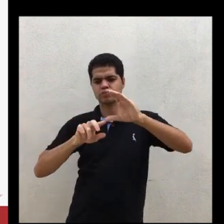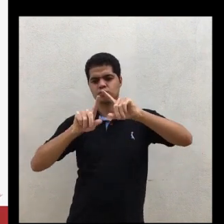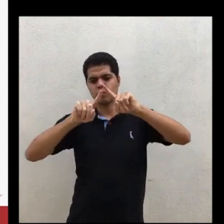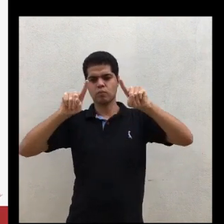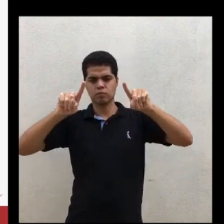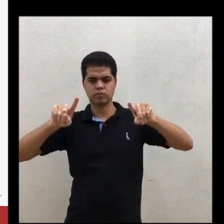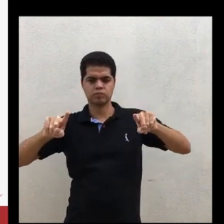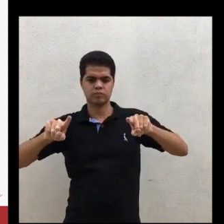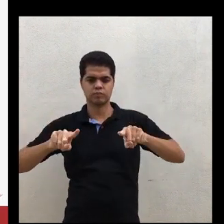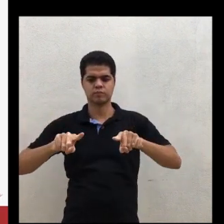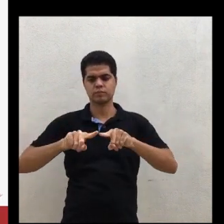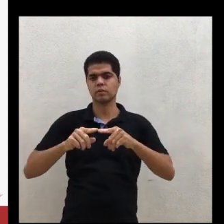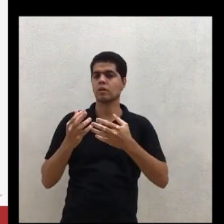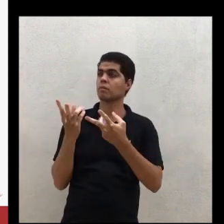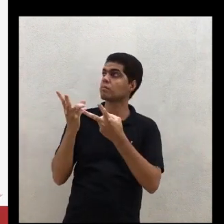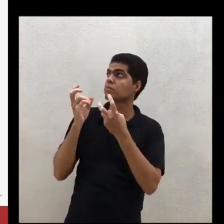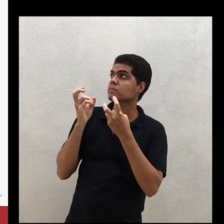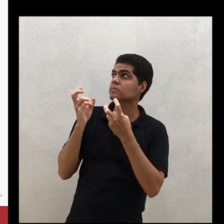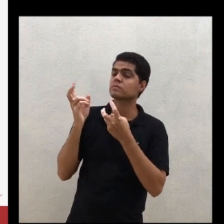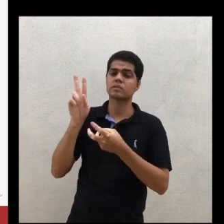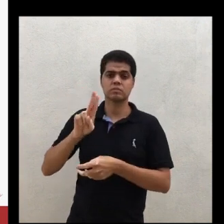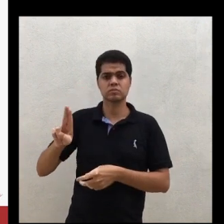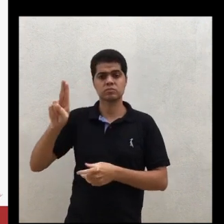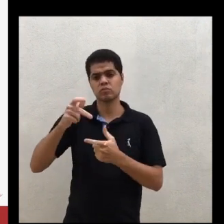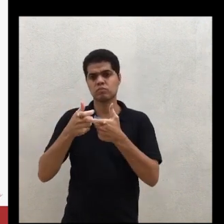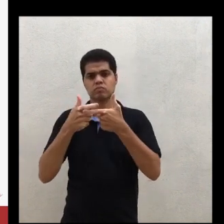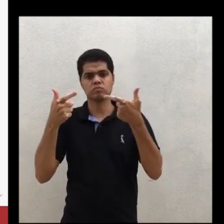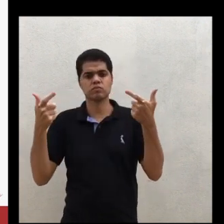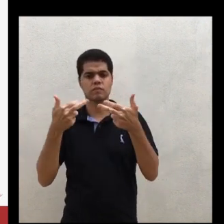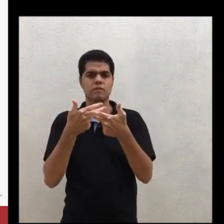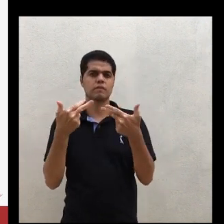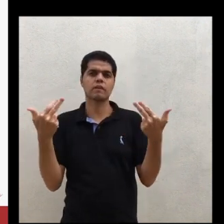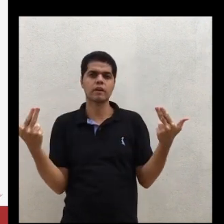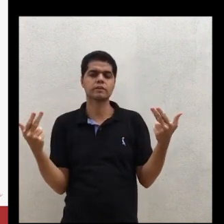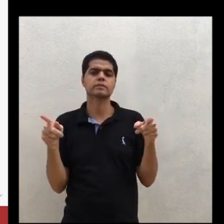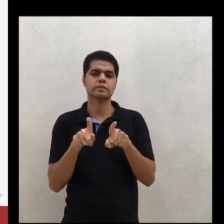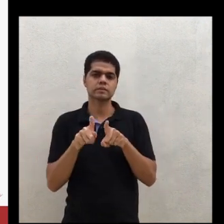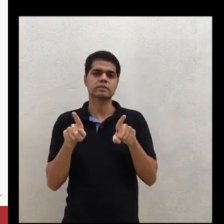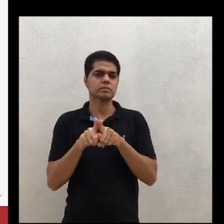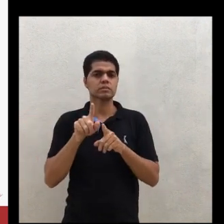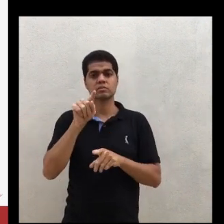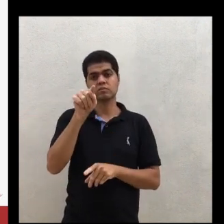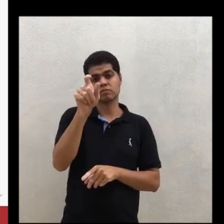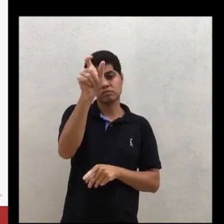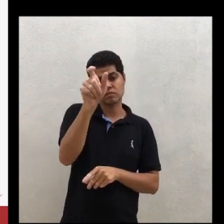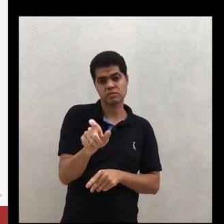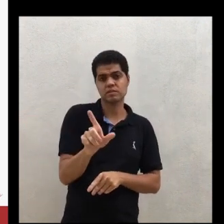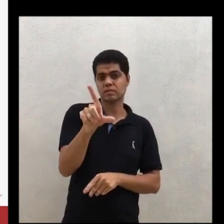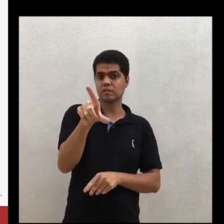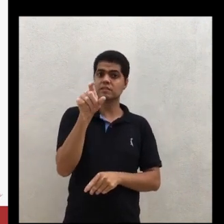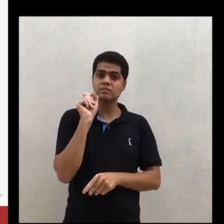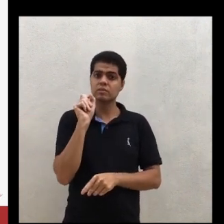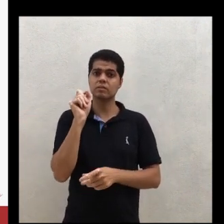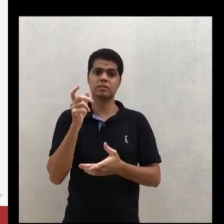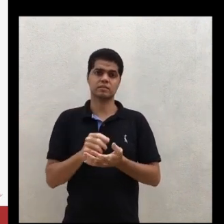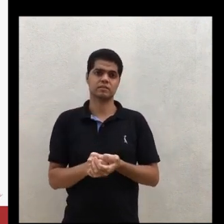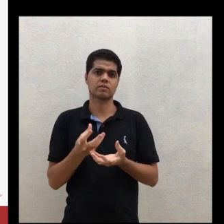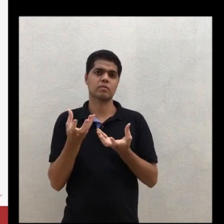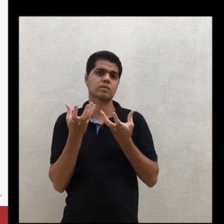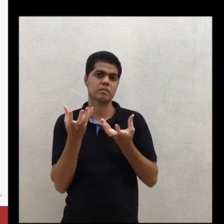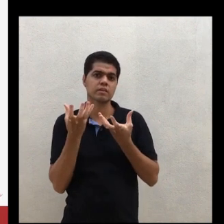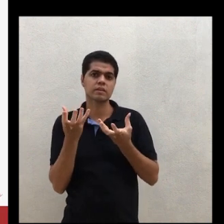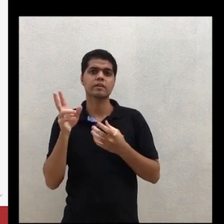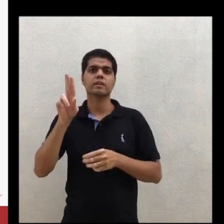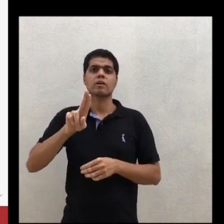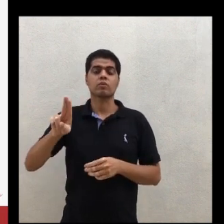reto. Quem decide isso é você. Você que com o tempo vai avaliar o tipo de informação que você